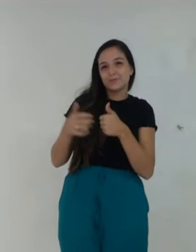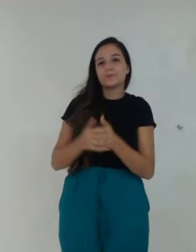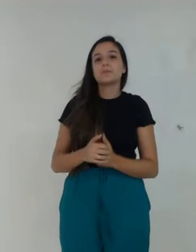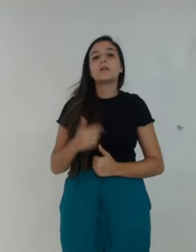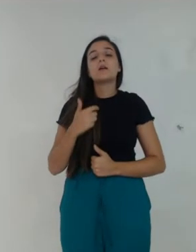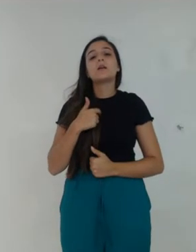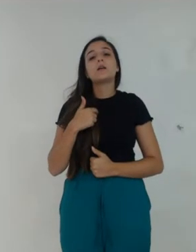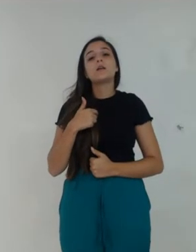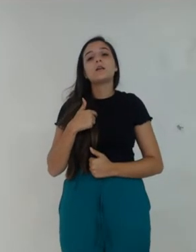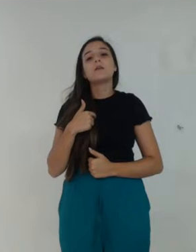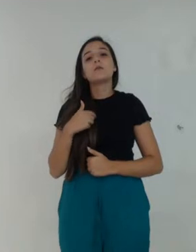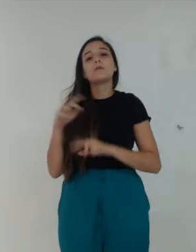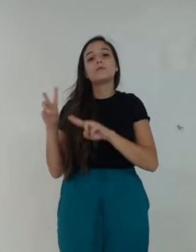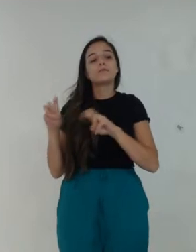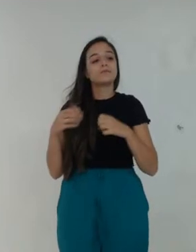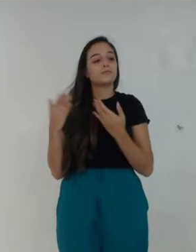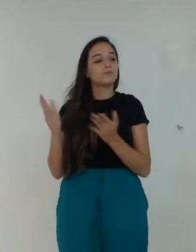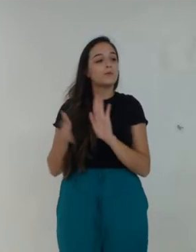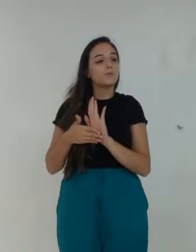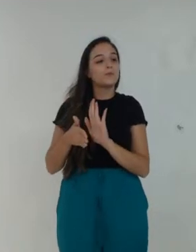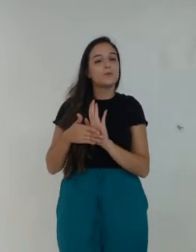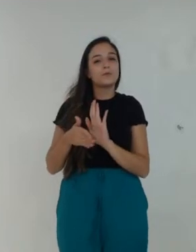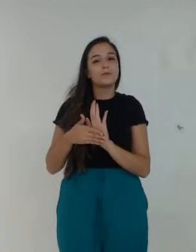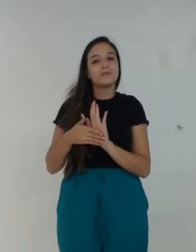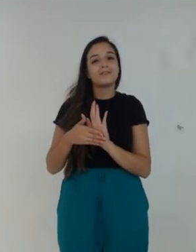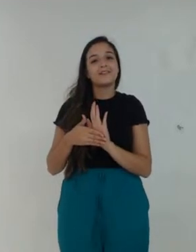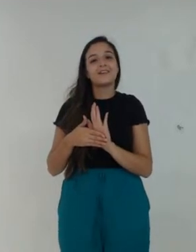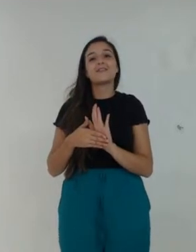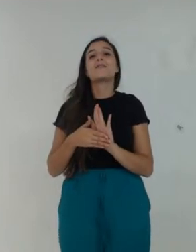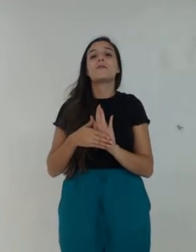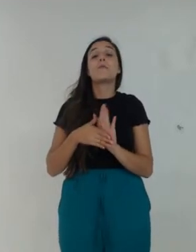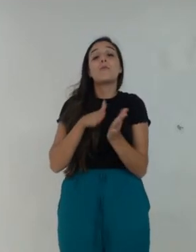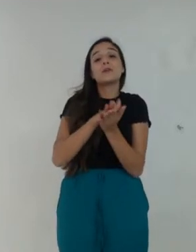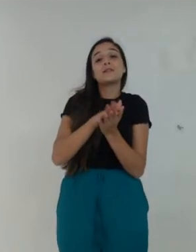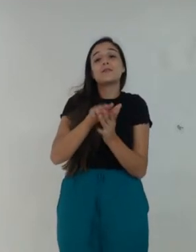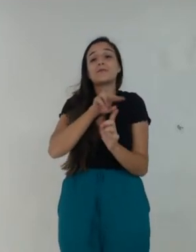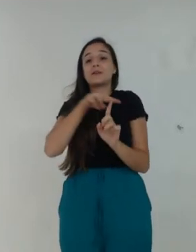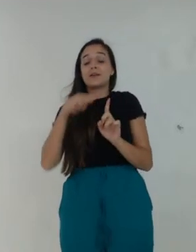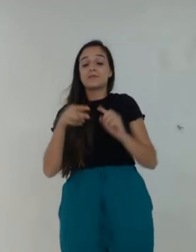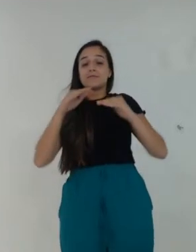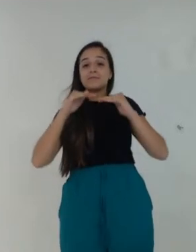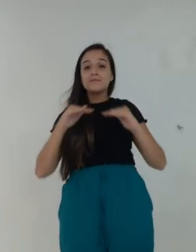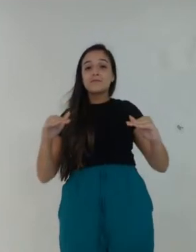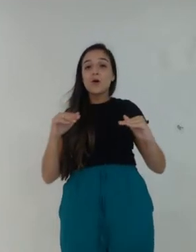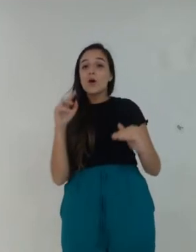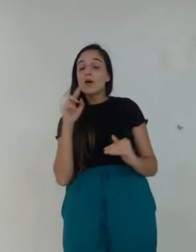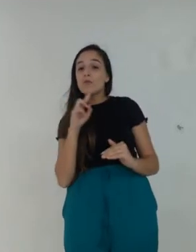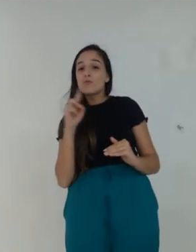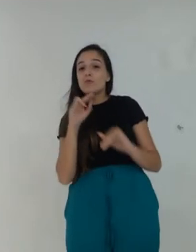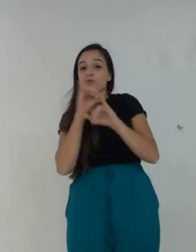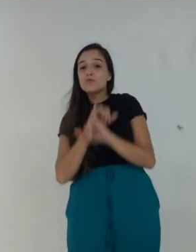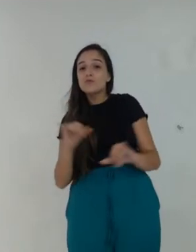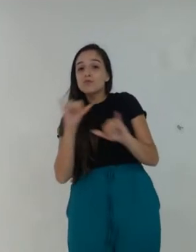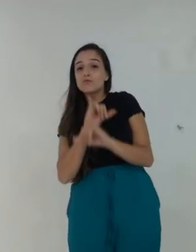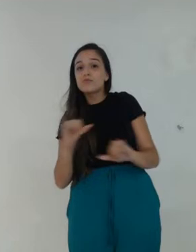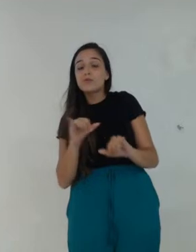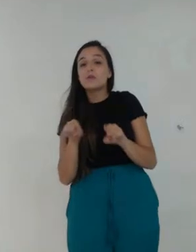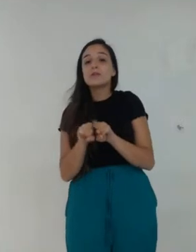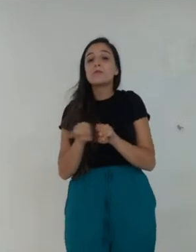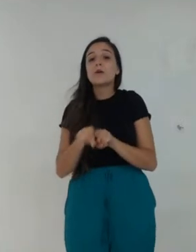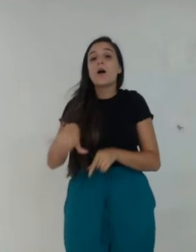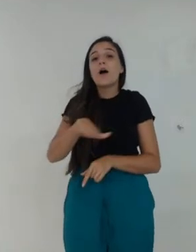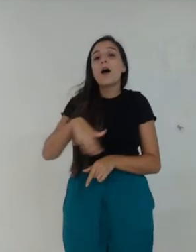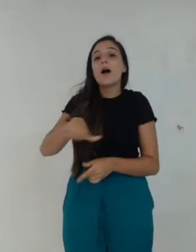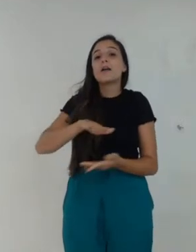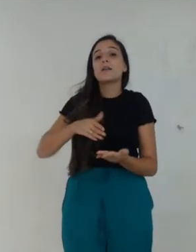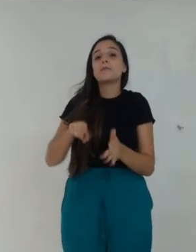eu propus um subtítulo ali, né, falar da emergência, do desenvolvimento e da consolidação dos estudos